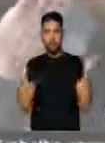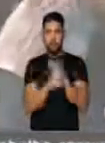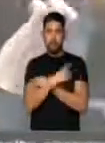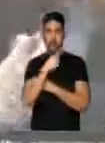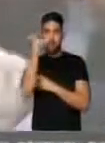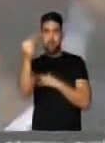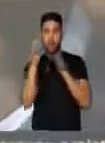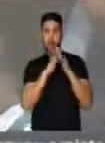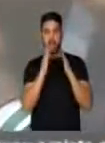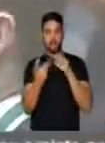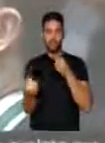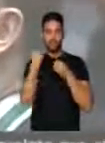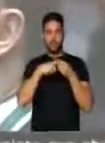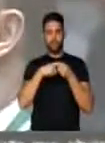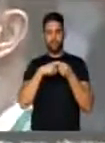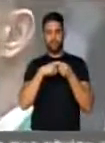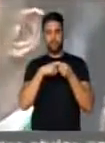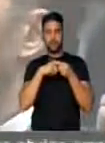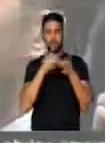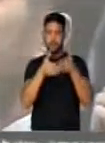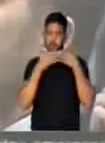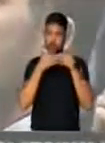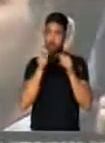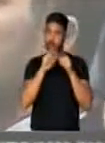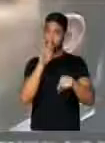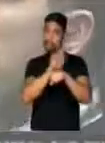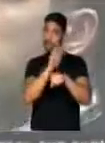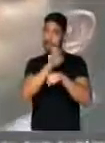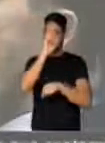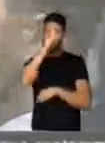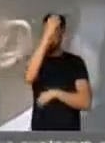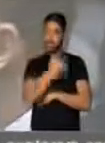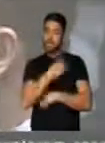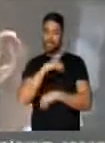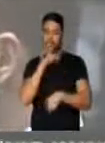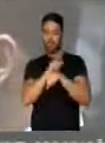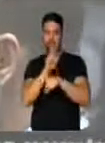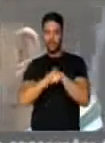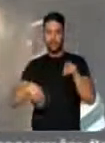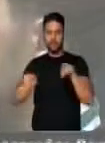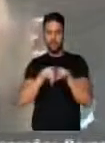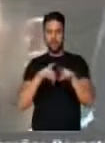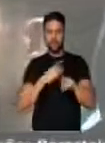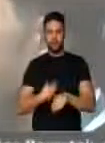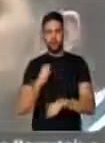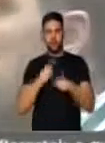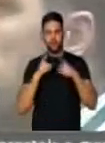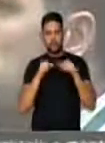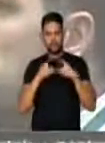vai embora para casa e não volta. É um pleito que eu falo para preservar a Vossa Excelência e para preservar o que aqui vieram a Brasília. Essa é a posição do PDT.